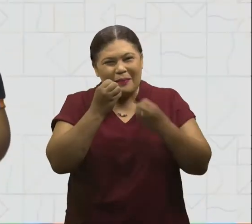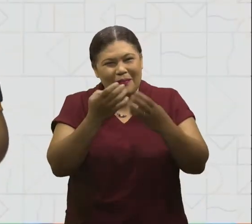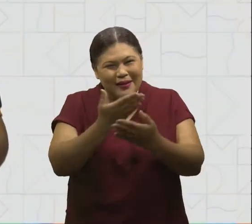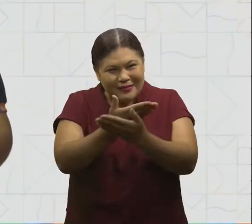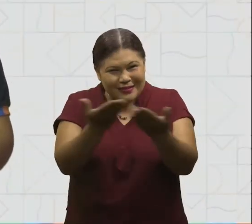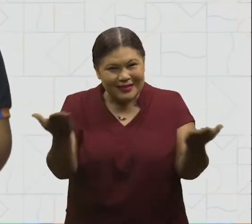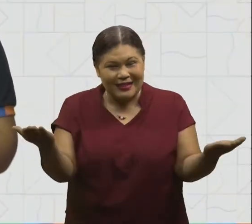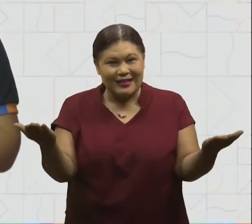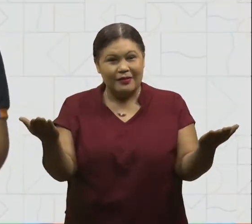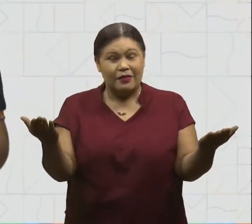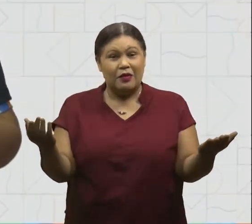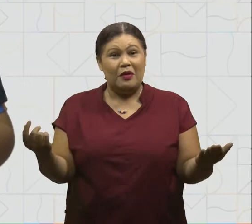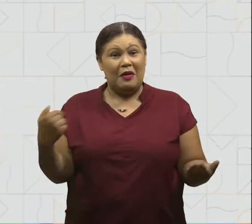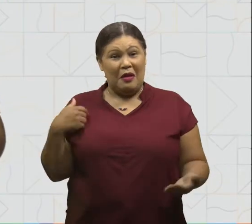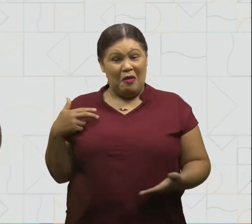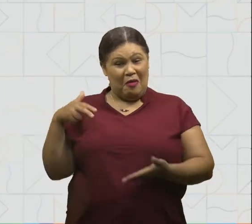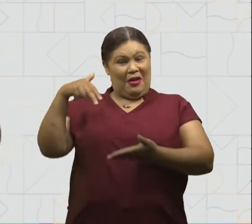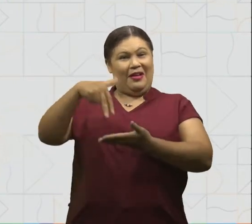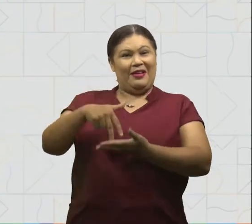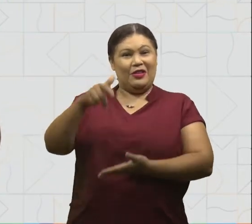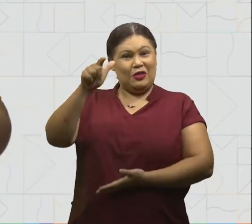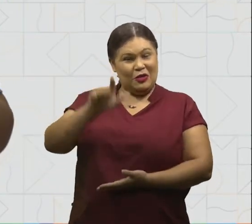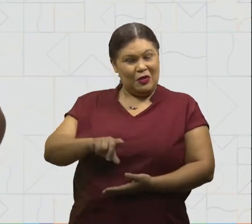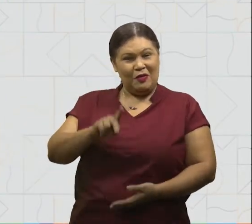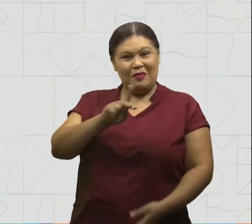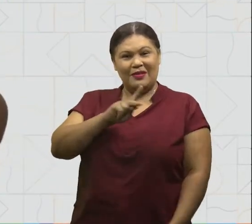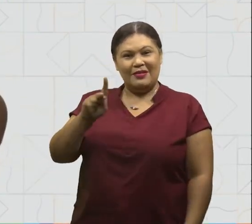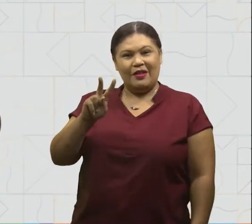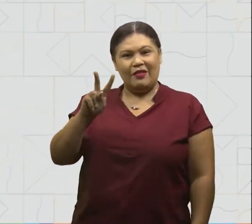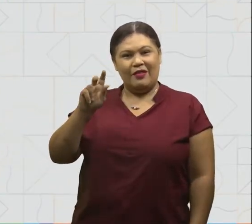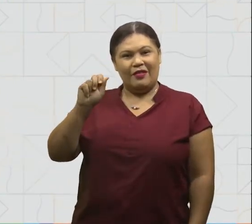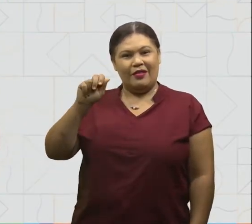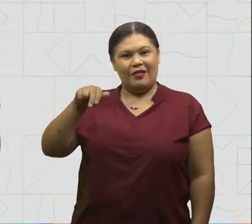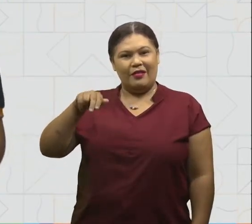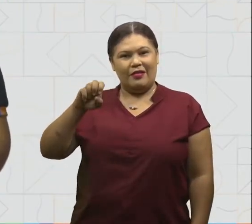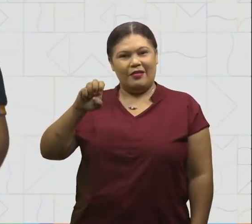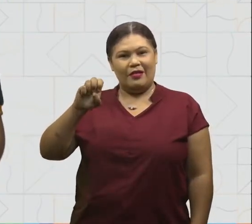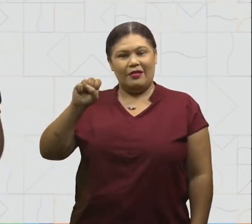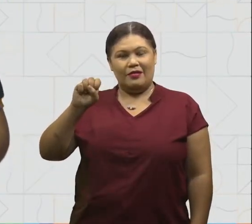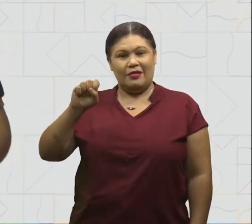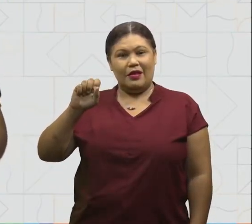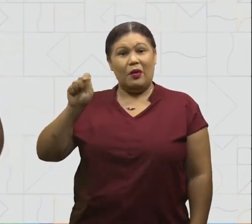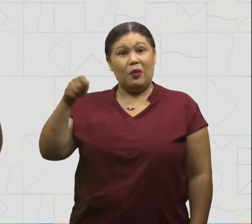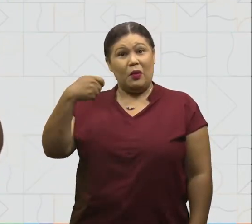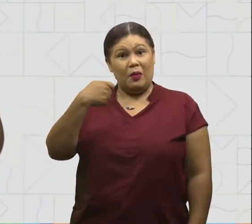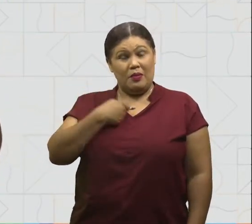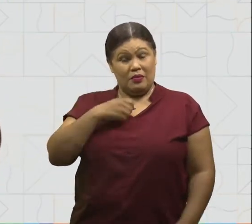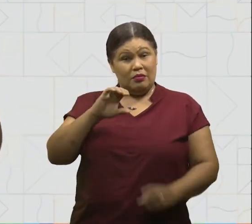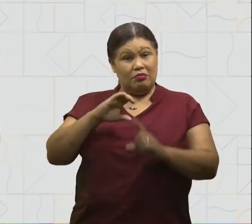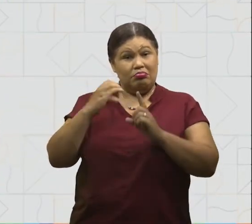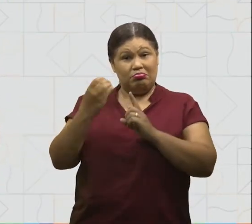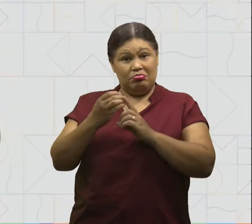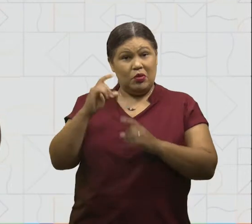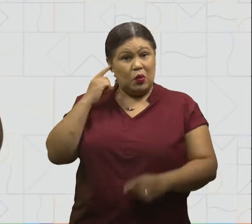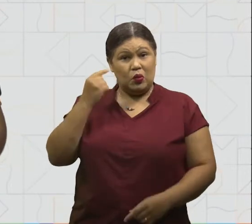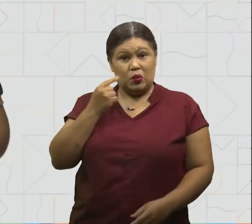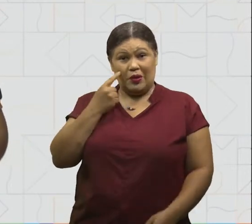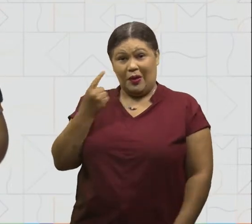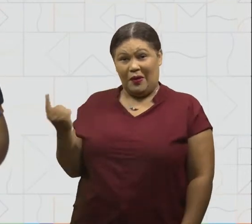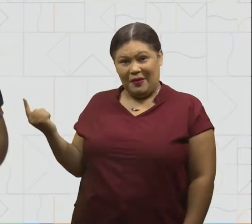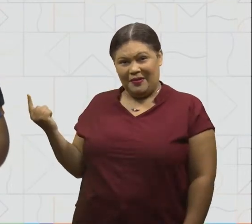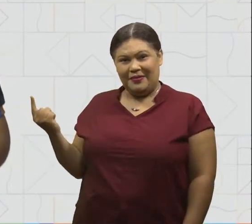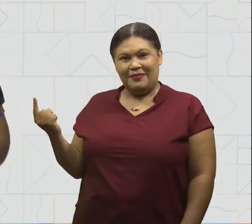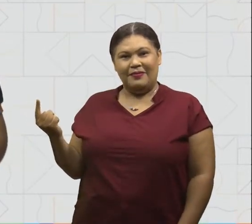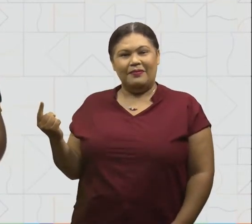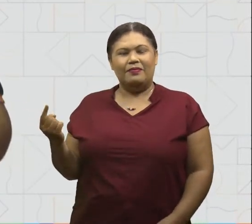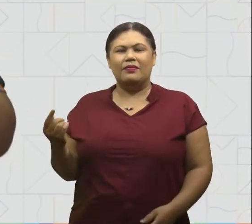Oi, tudo bem com você? Olha eu aqui novamente, professora Vanessa. O meu sinal na comunidade surda